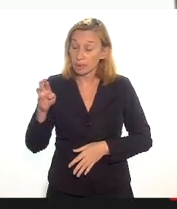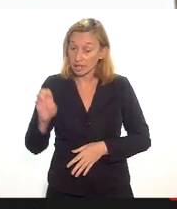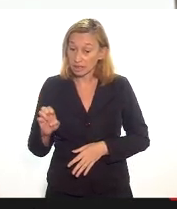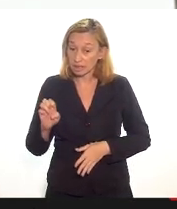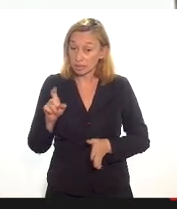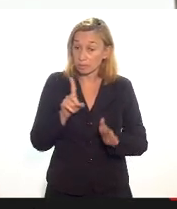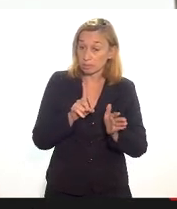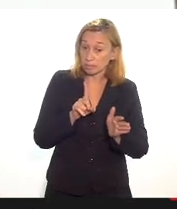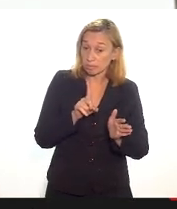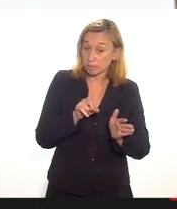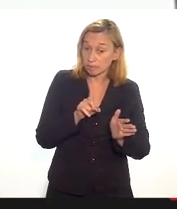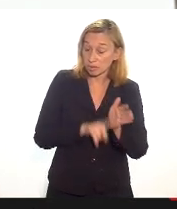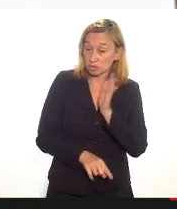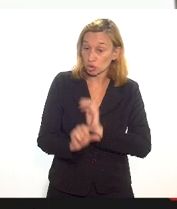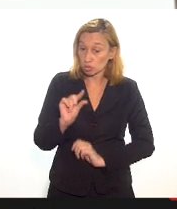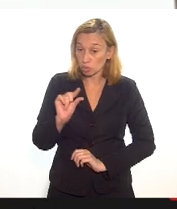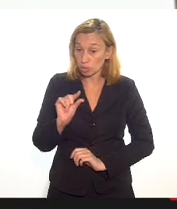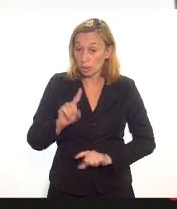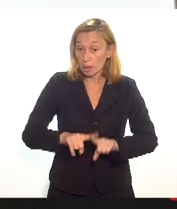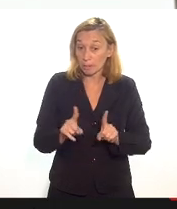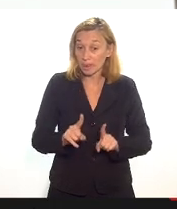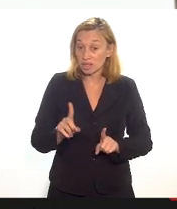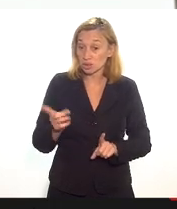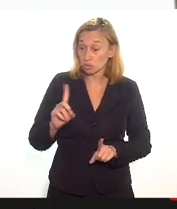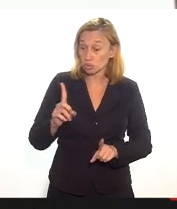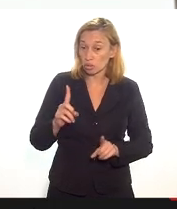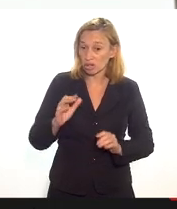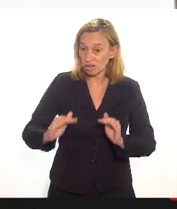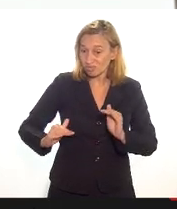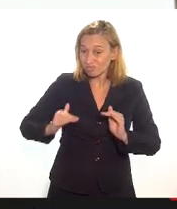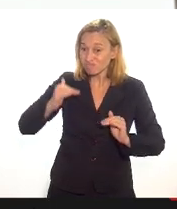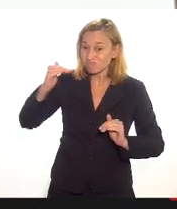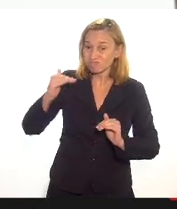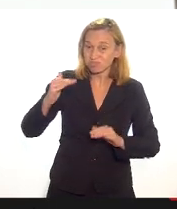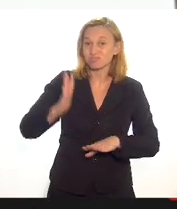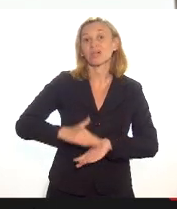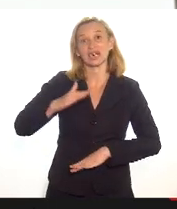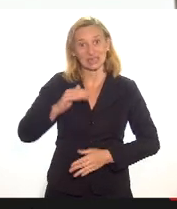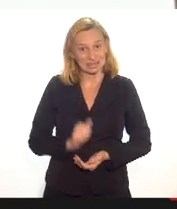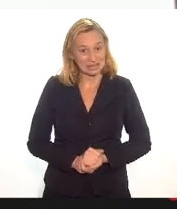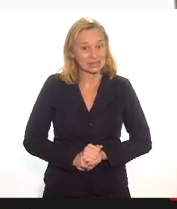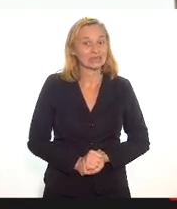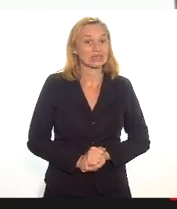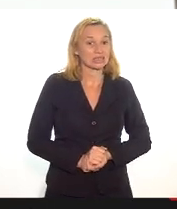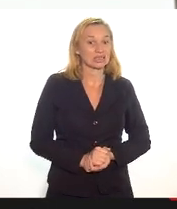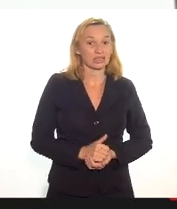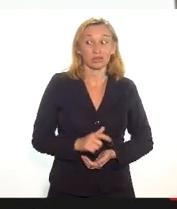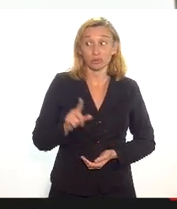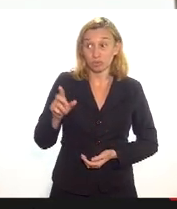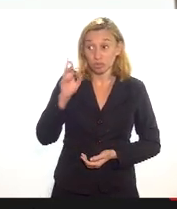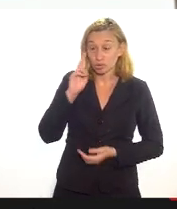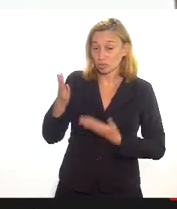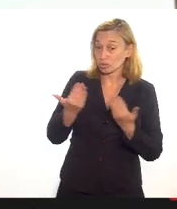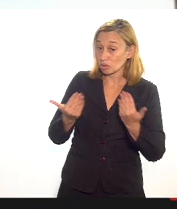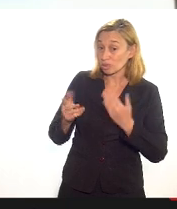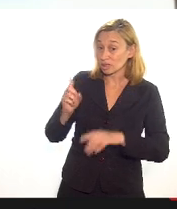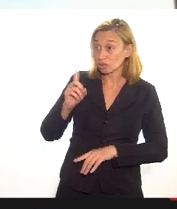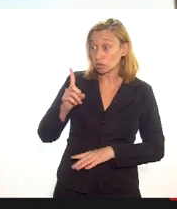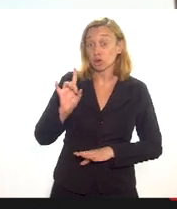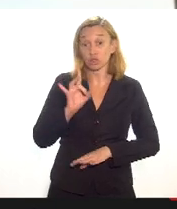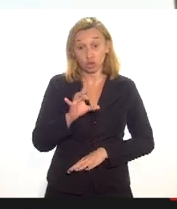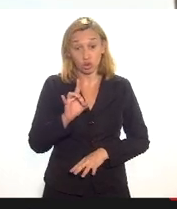um pouco, mas o dólar subiu bastante. Só que o senhor não fez menção ao dólar. Então,